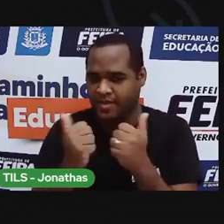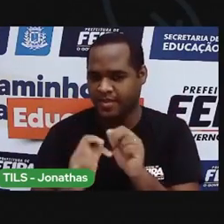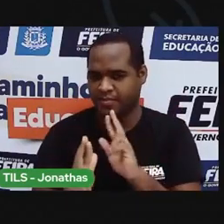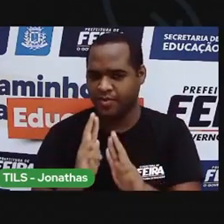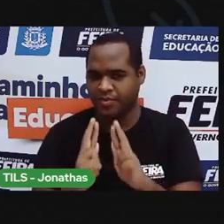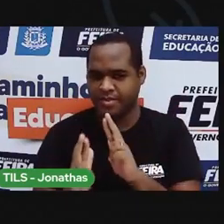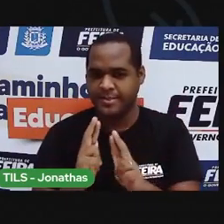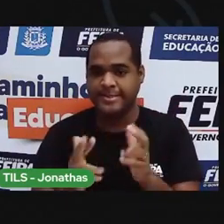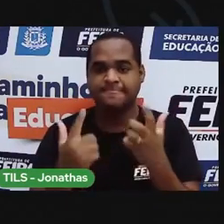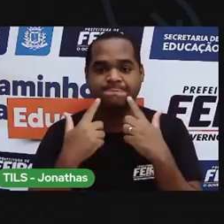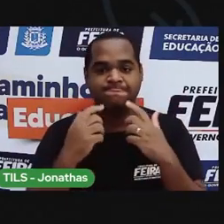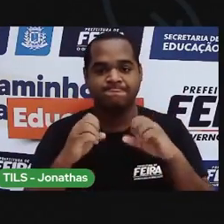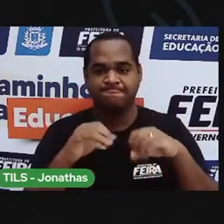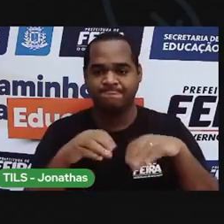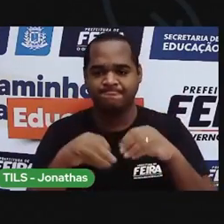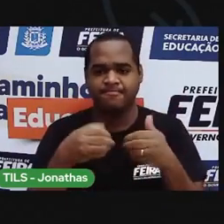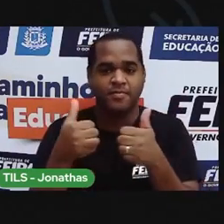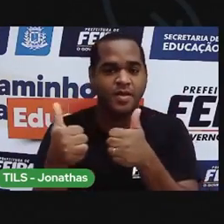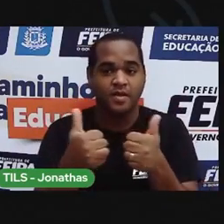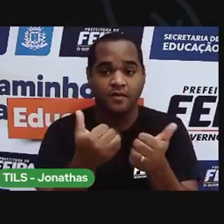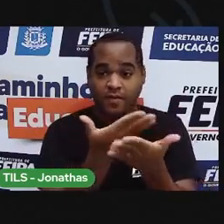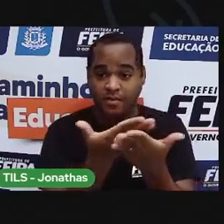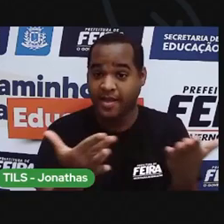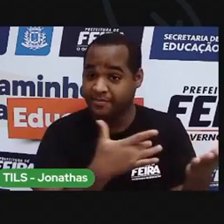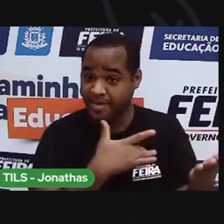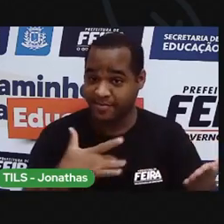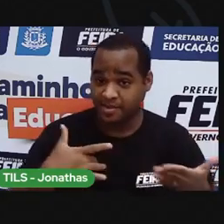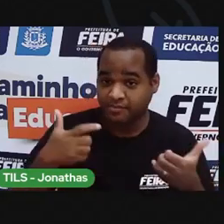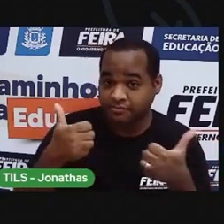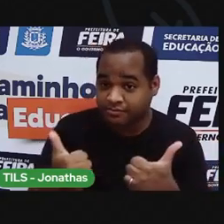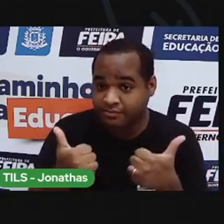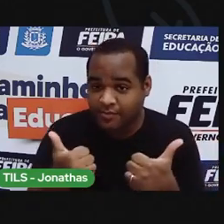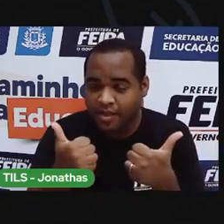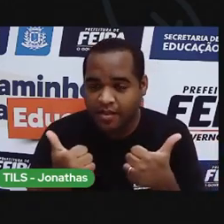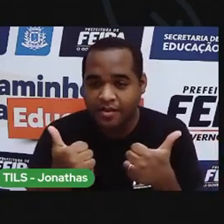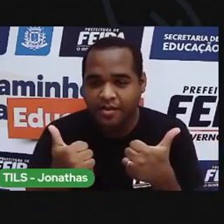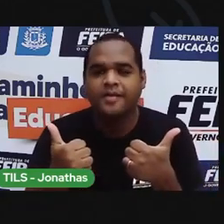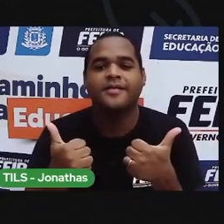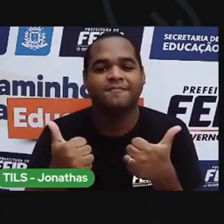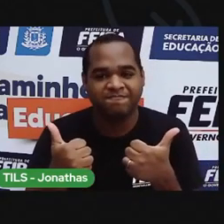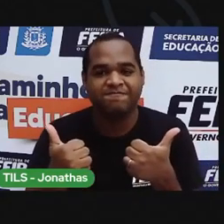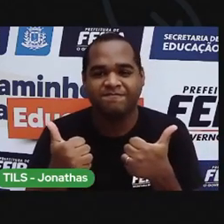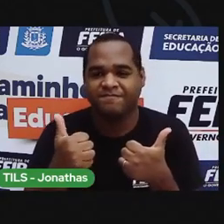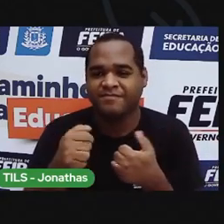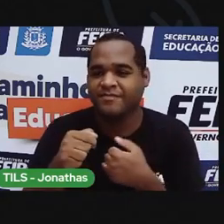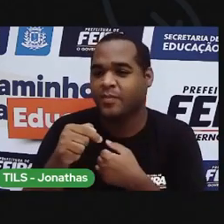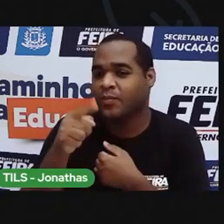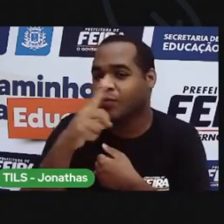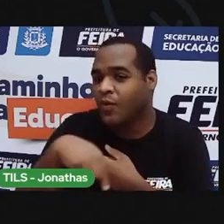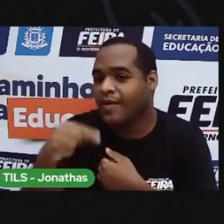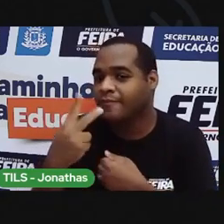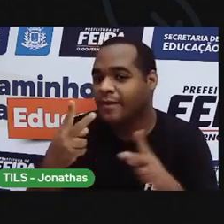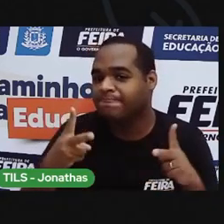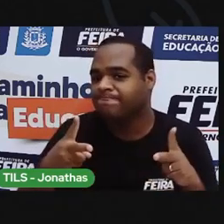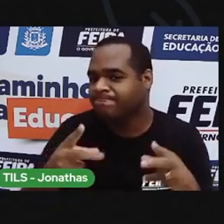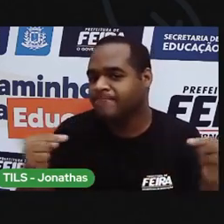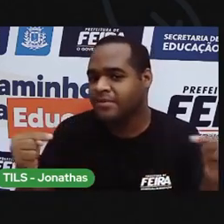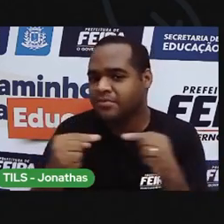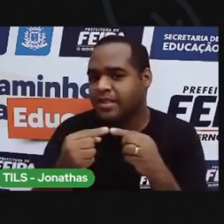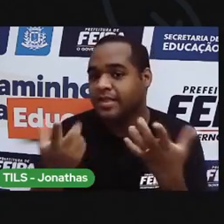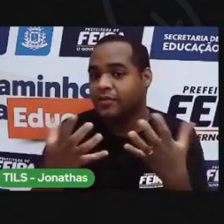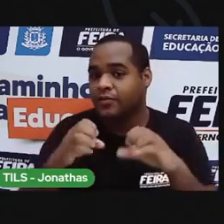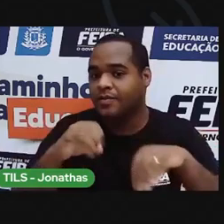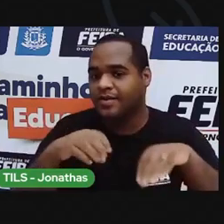Tarefinha, bem. Vocês, bem também. E assim, nós vamos dar continuidade à nossa